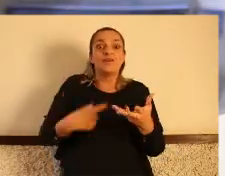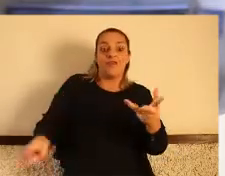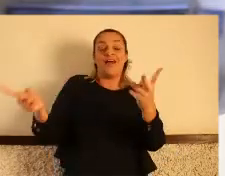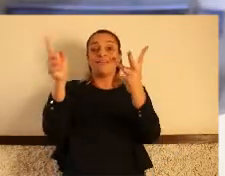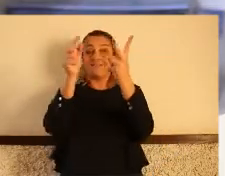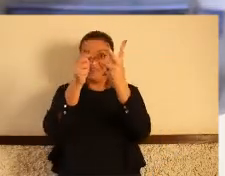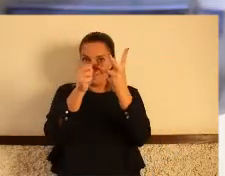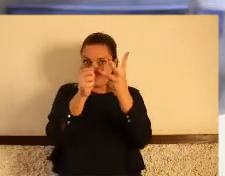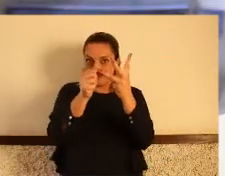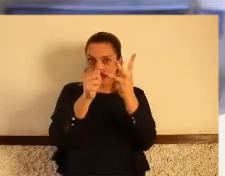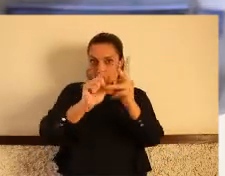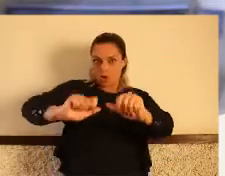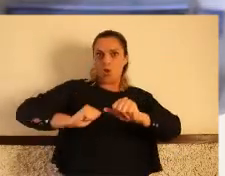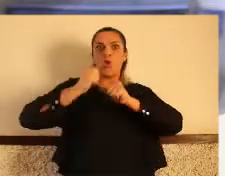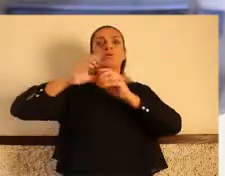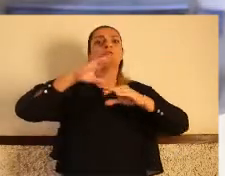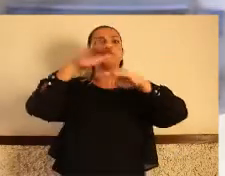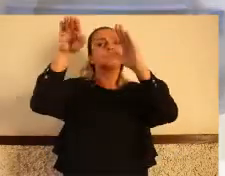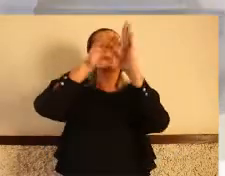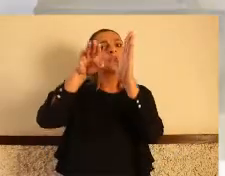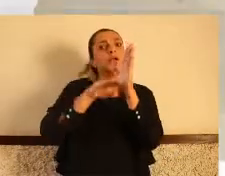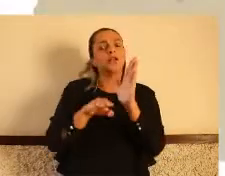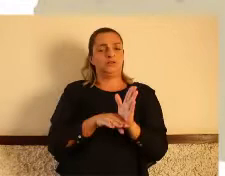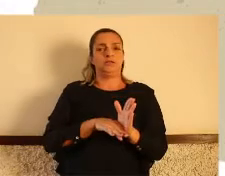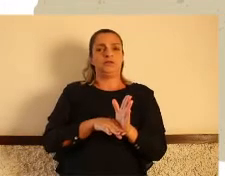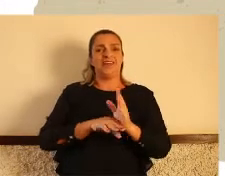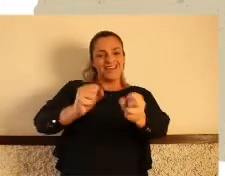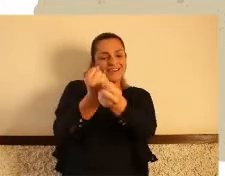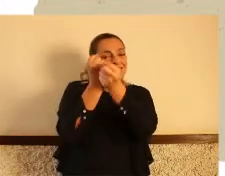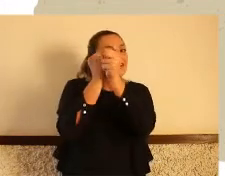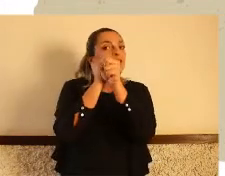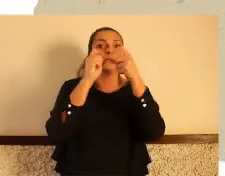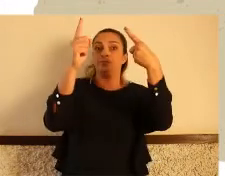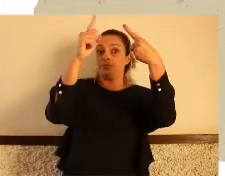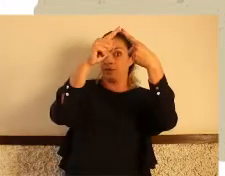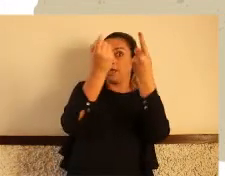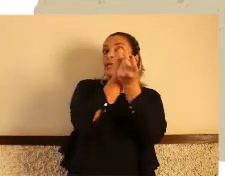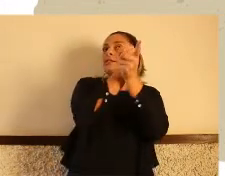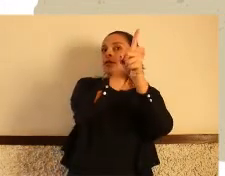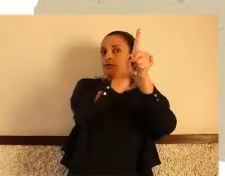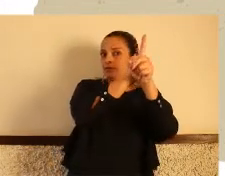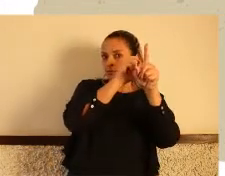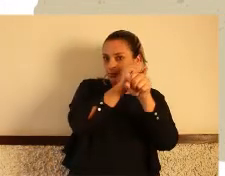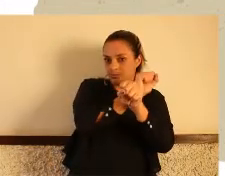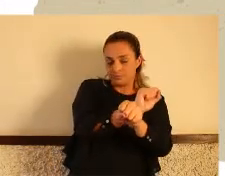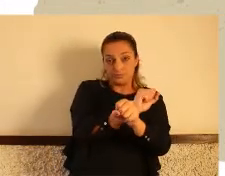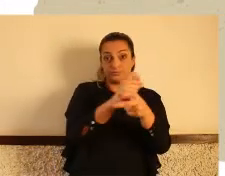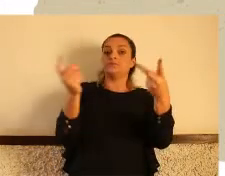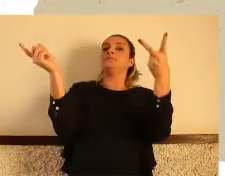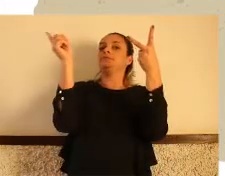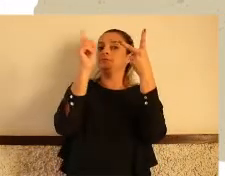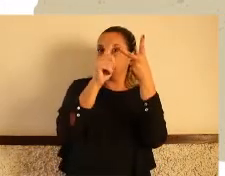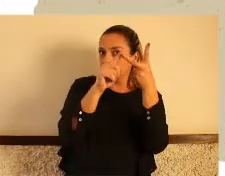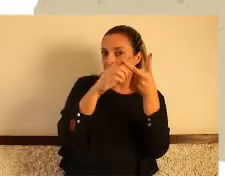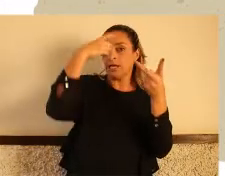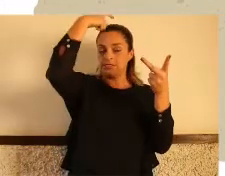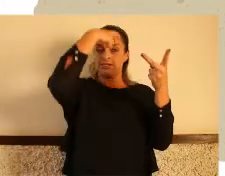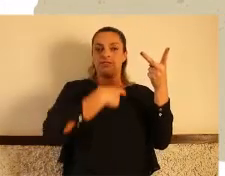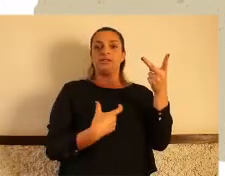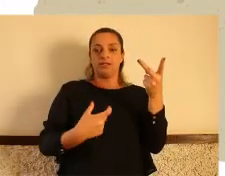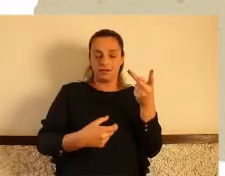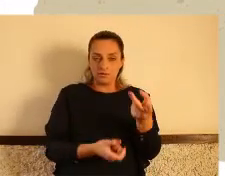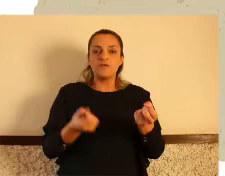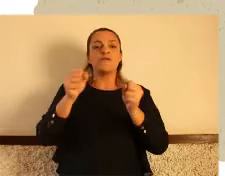terceira expressão, luta de classes, escravidão, modo de produção escravista, cidadania